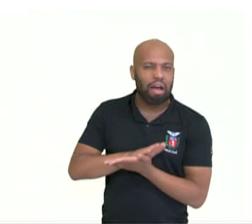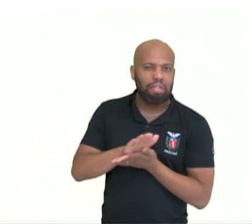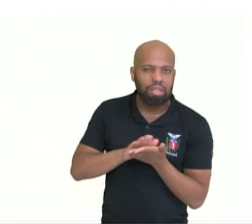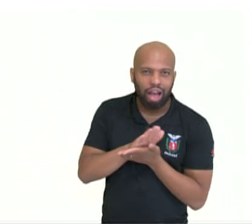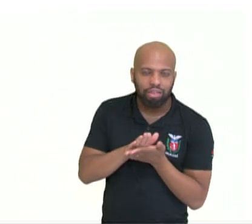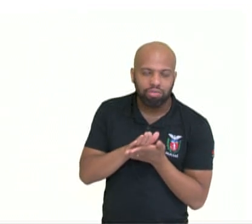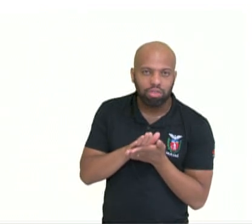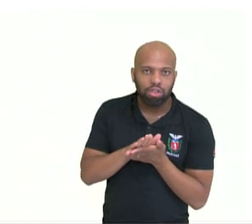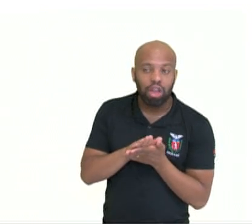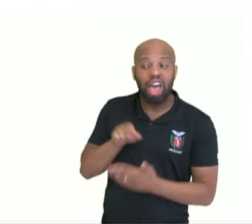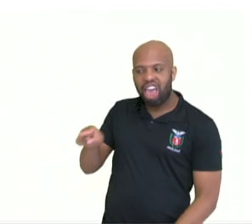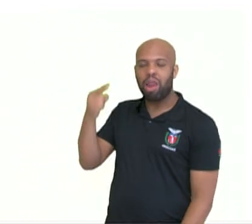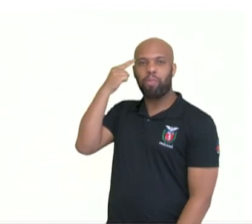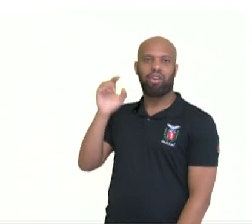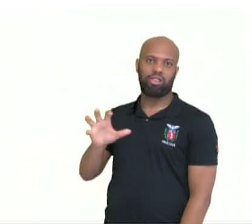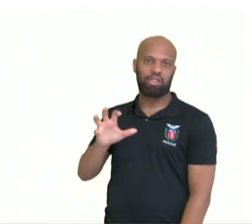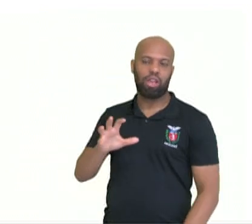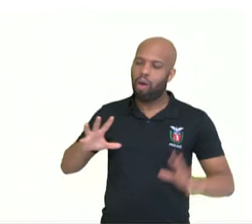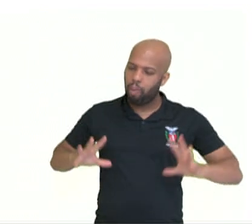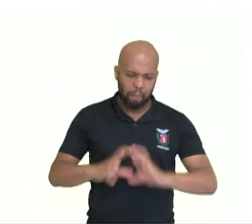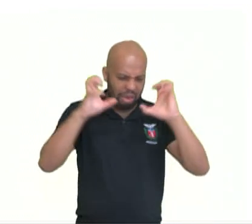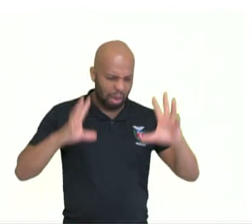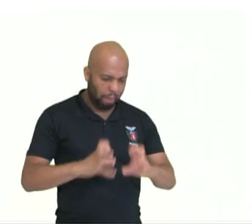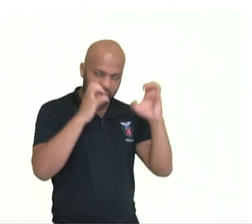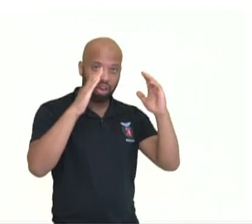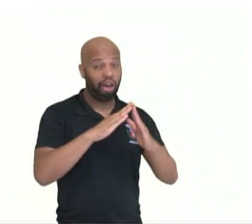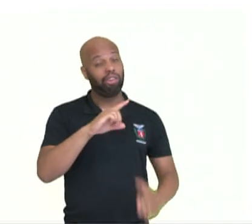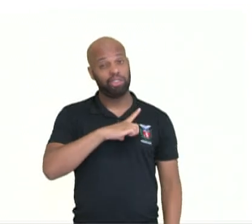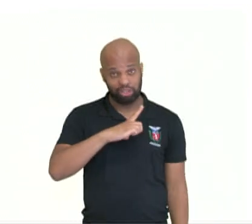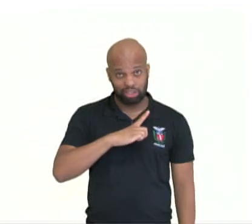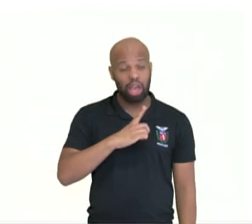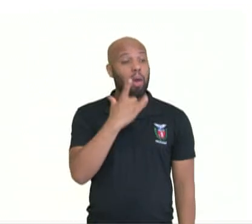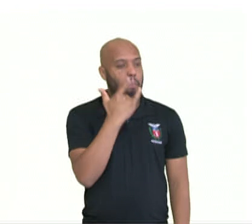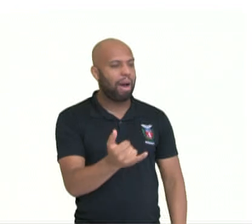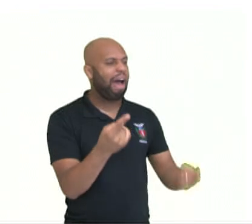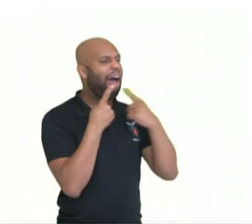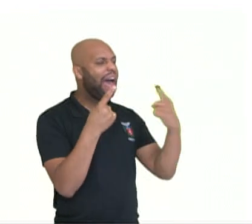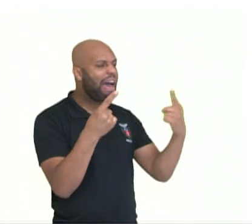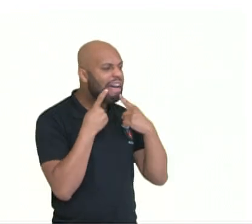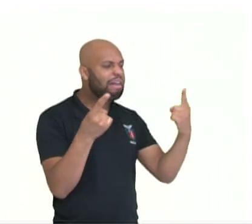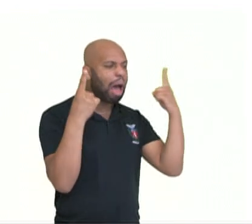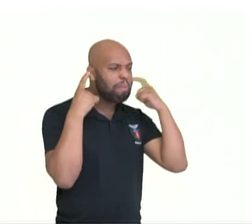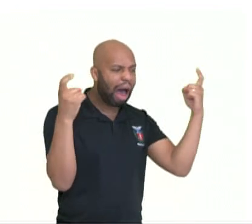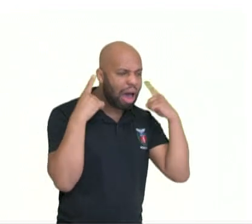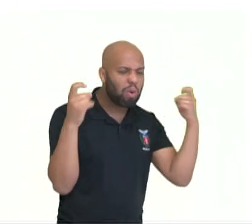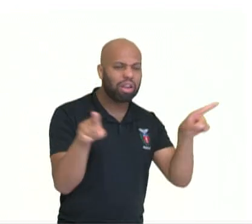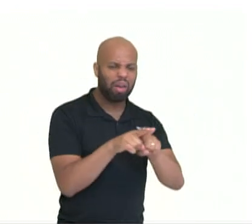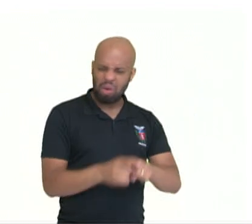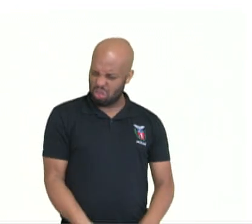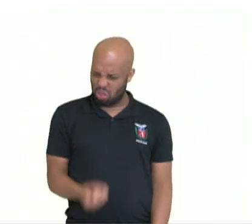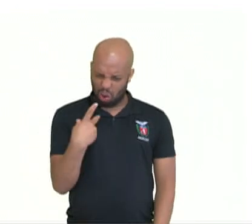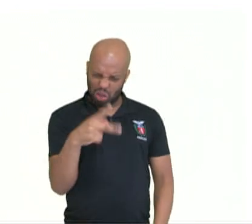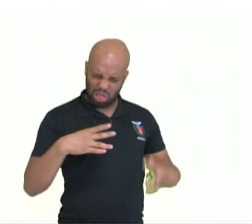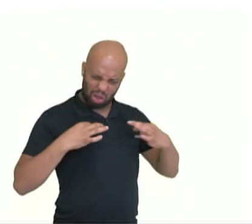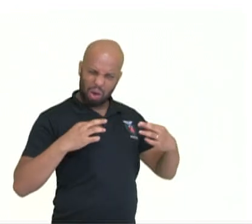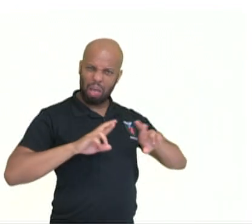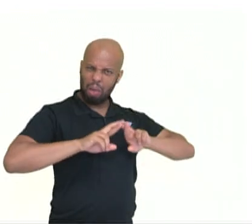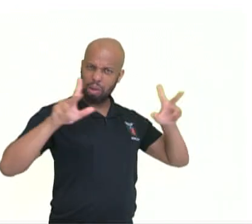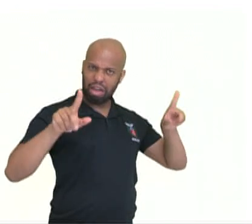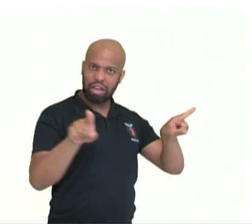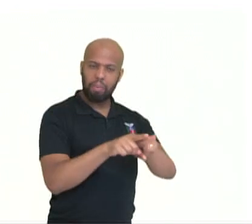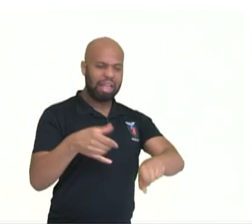fácil identificar em seu texto o quando e onde a história se passa. Vamos dar uma